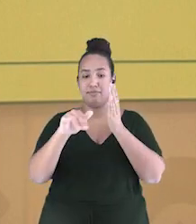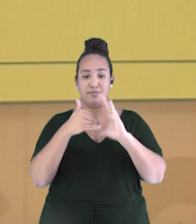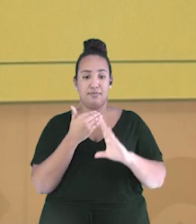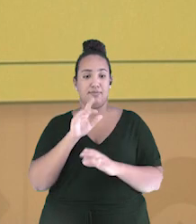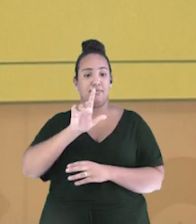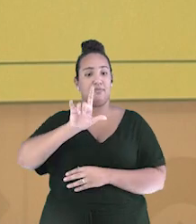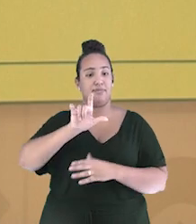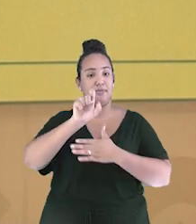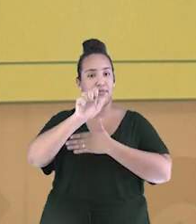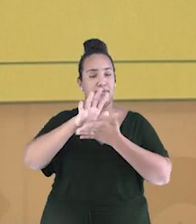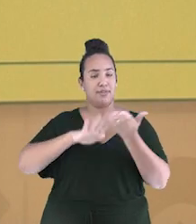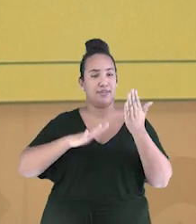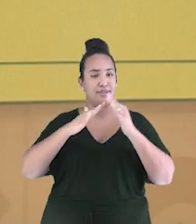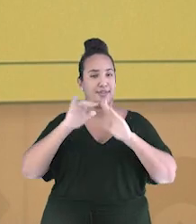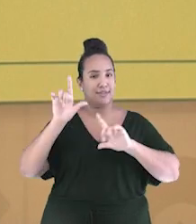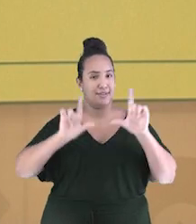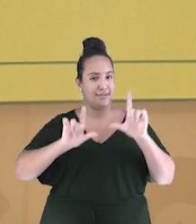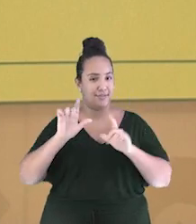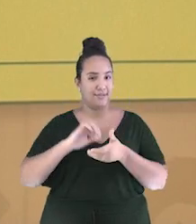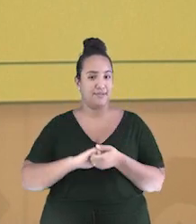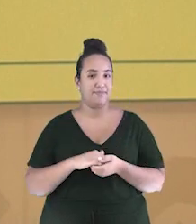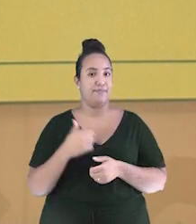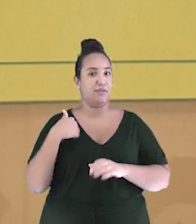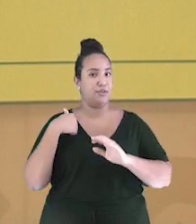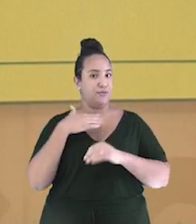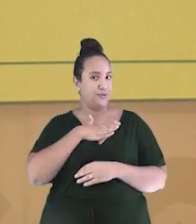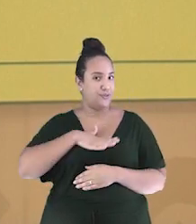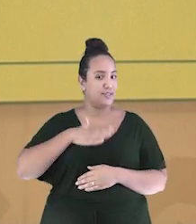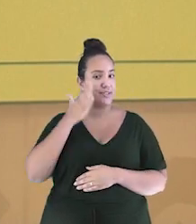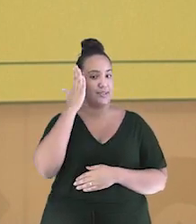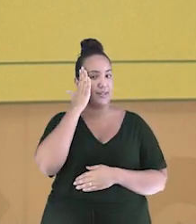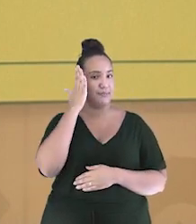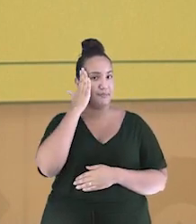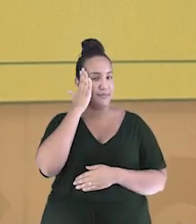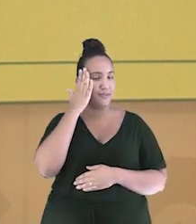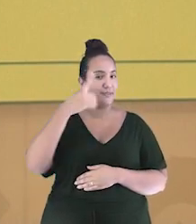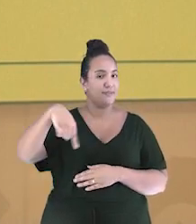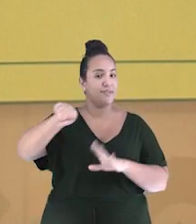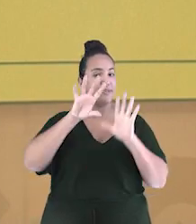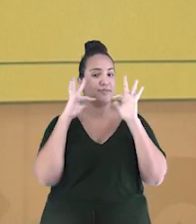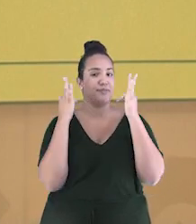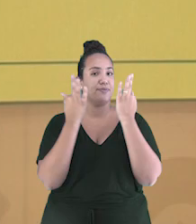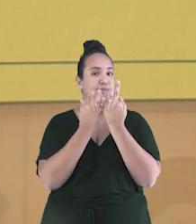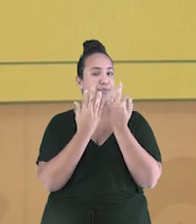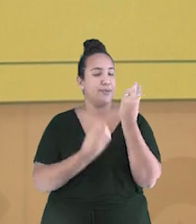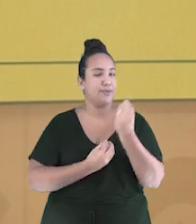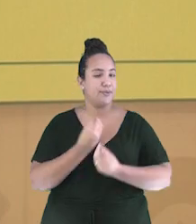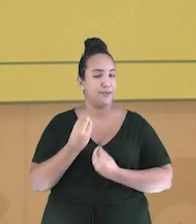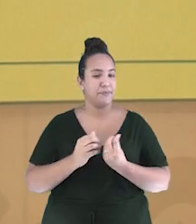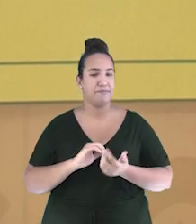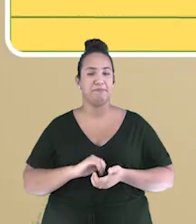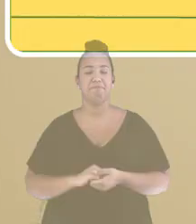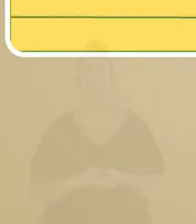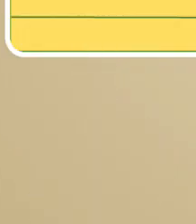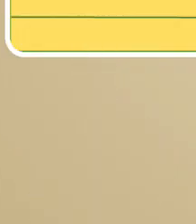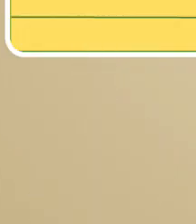o Instagram Dever em Casa na TV? Eu vou gostar muito de saber sobre as suas raízes históricas e vou